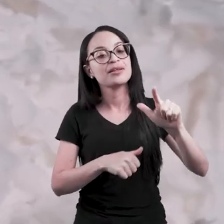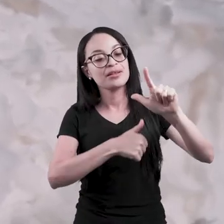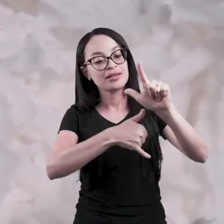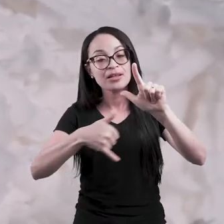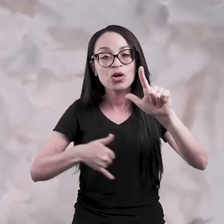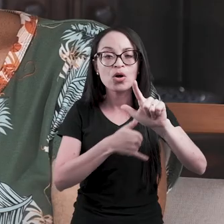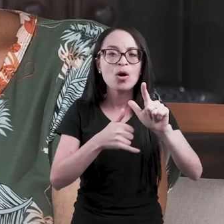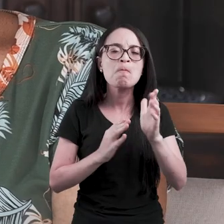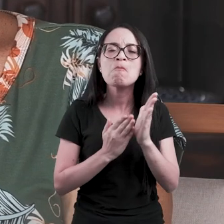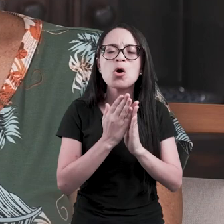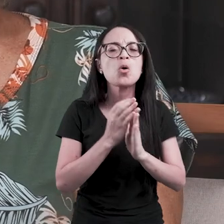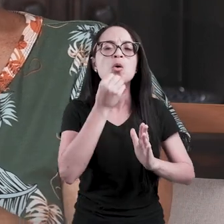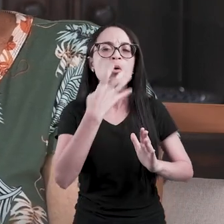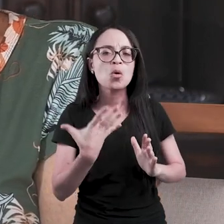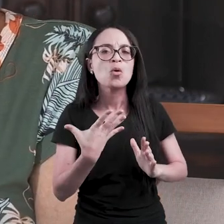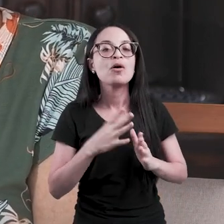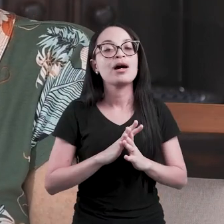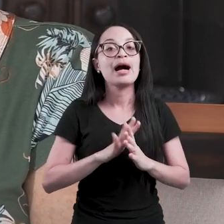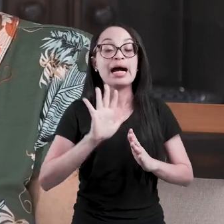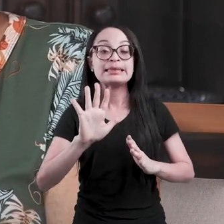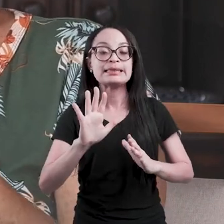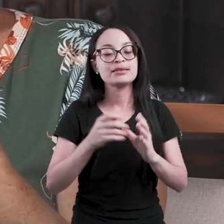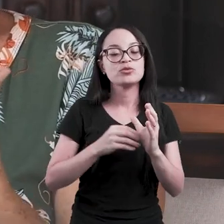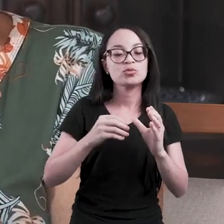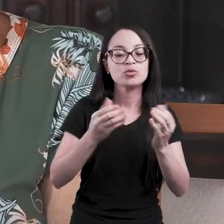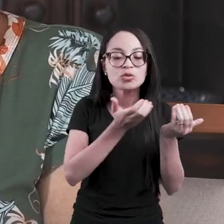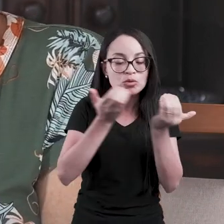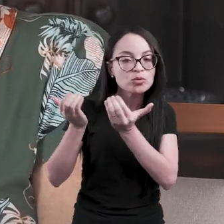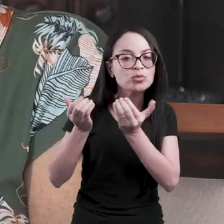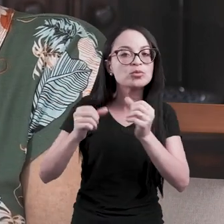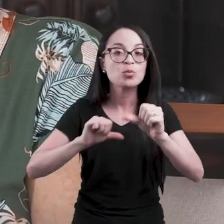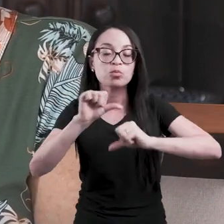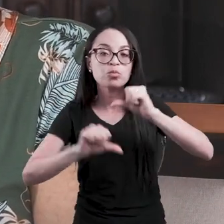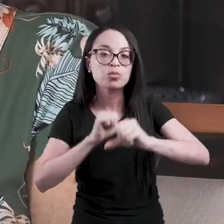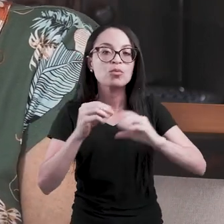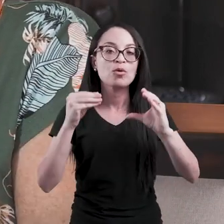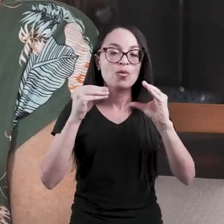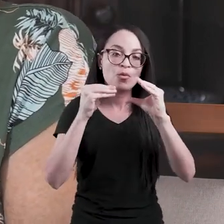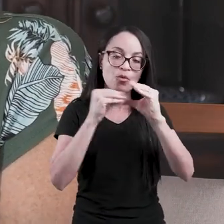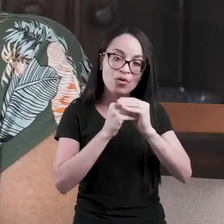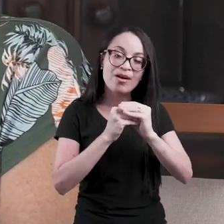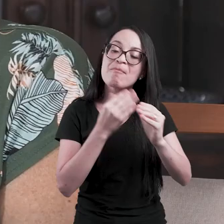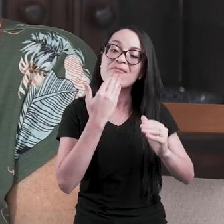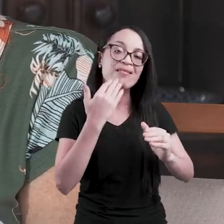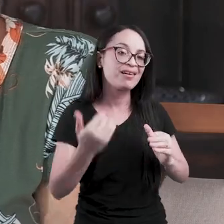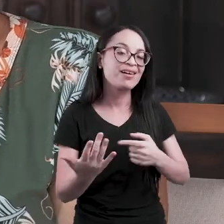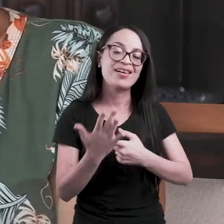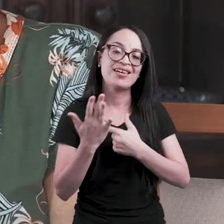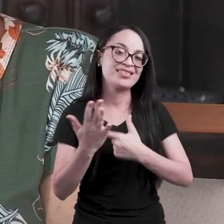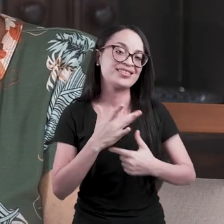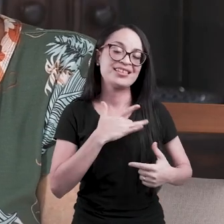cadeia média. Quando o milho se transforma em pamonha, então ela aumenta o valor